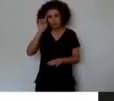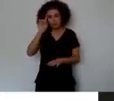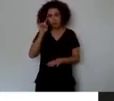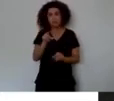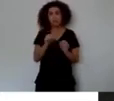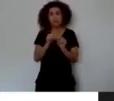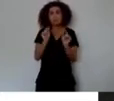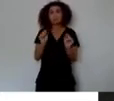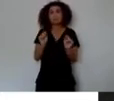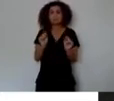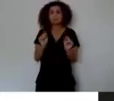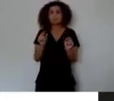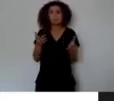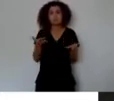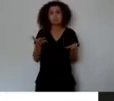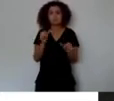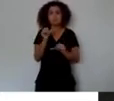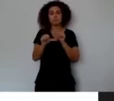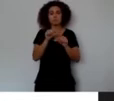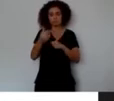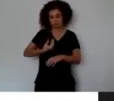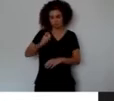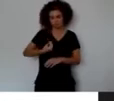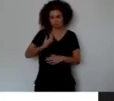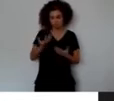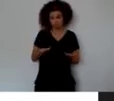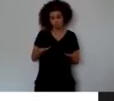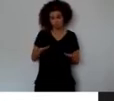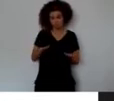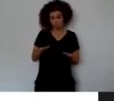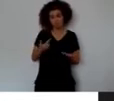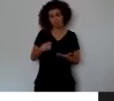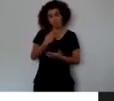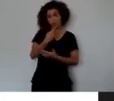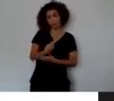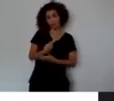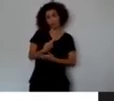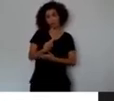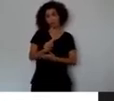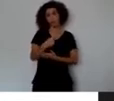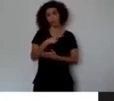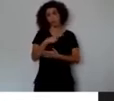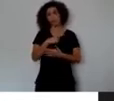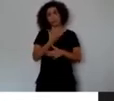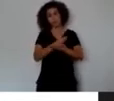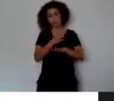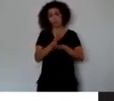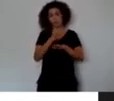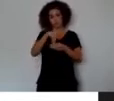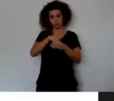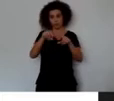essa realidade, né? E aí, como eu falei, apesar de mencionar a prática clínica como exemplo,